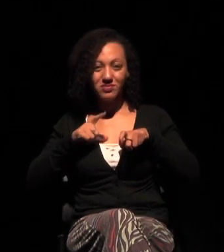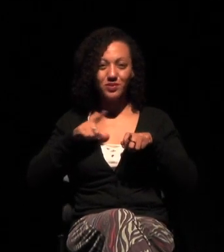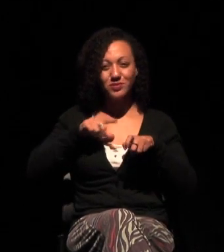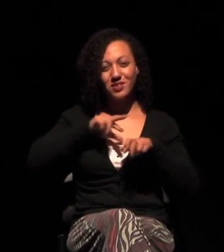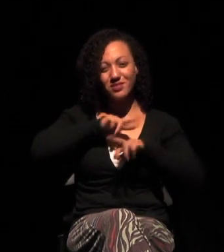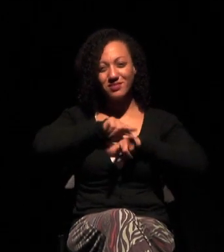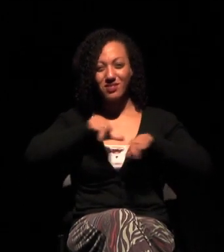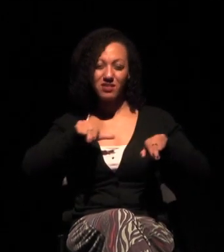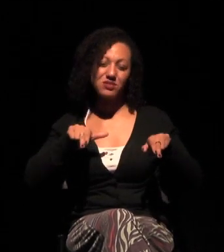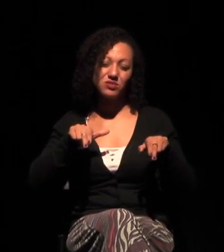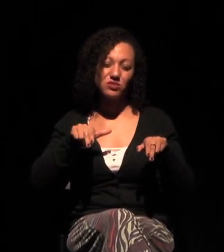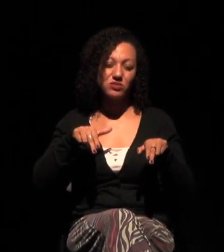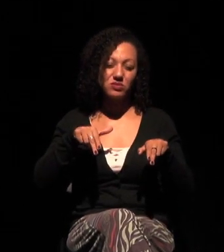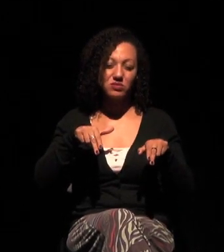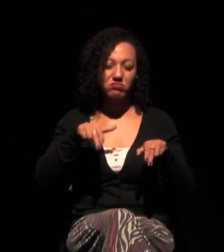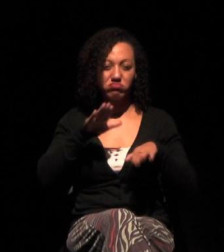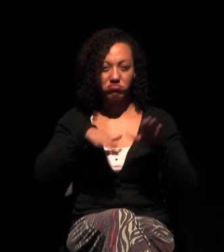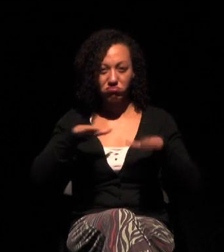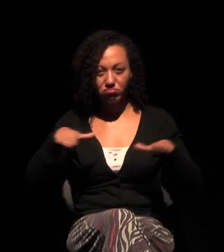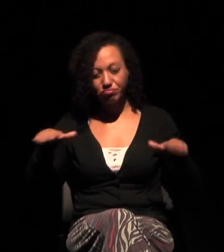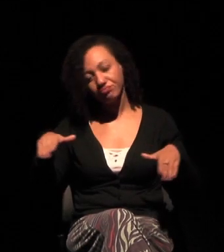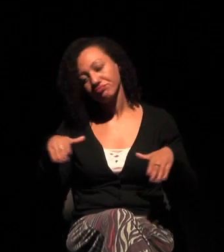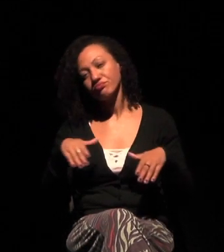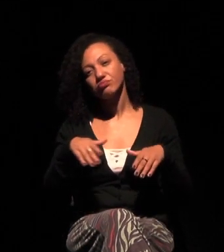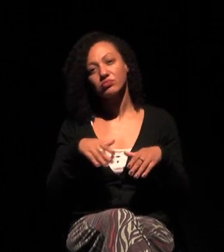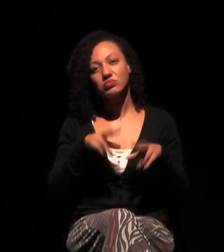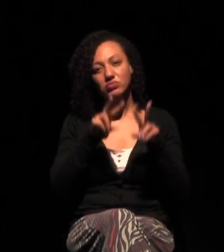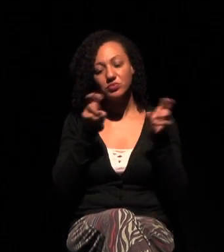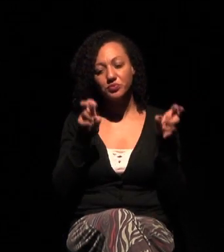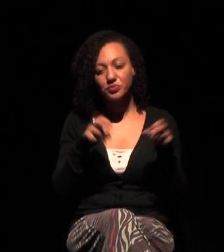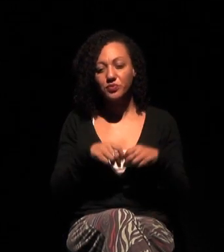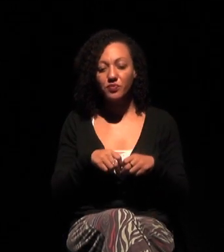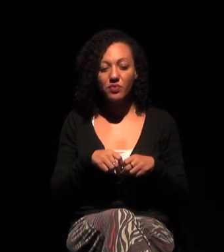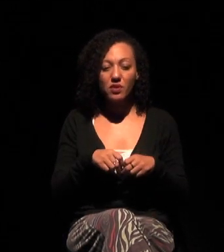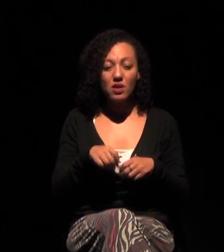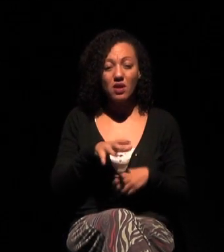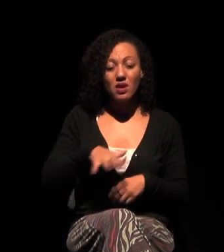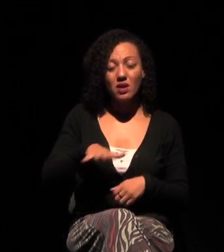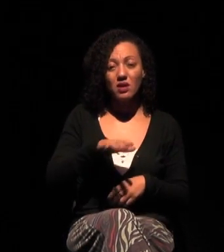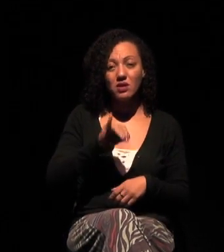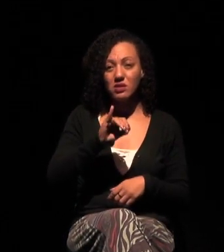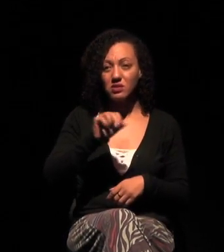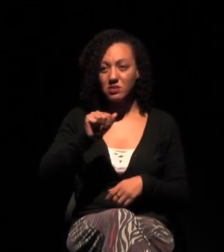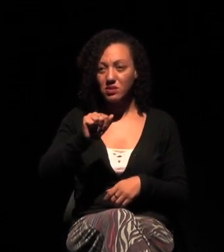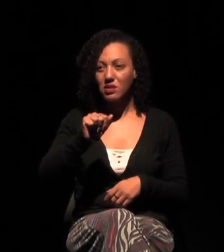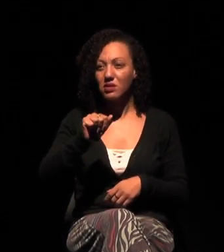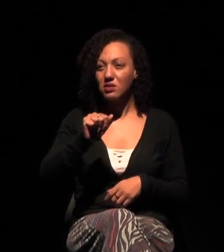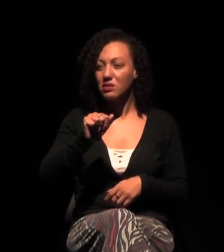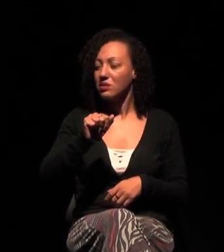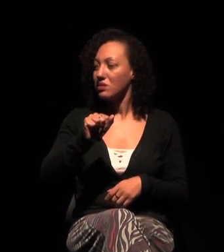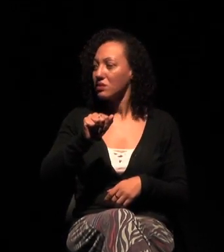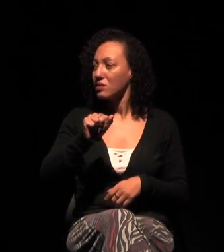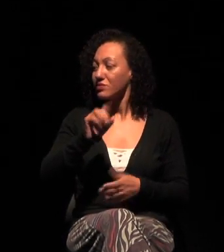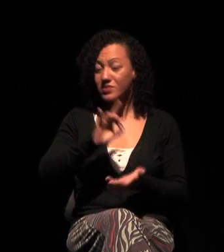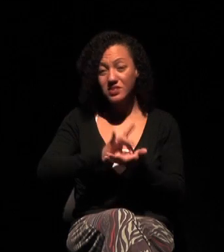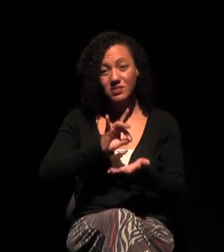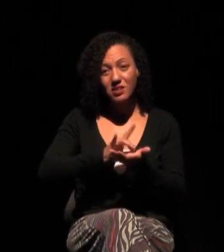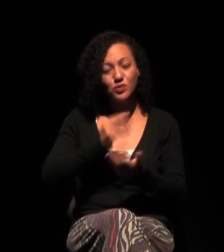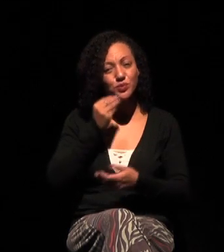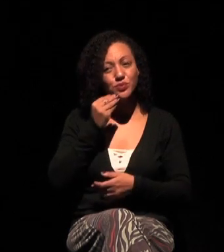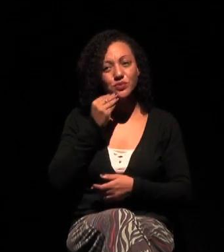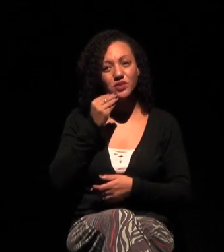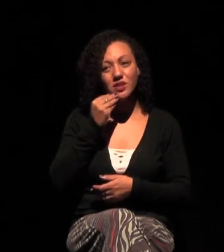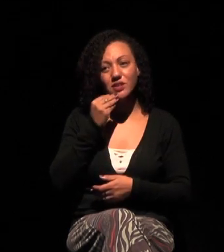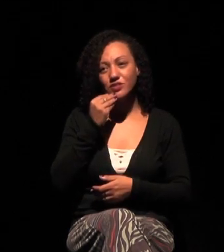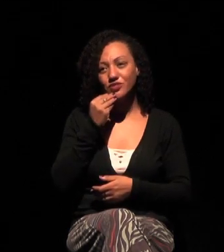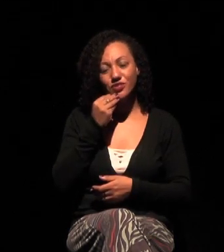saídas teste mas acho que na área de computação na área de ea a aplicada realmente esse teste não é muito